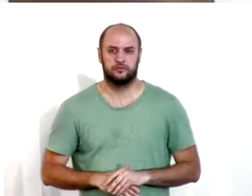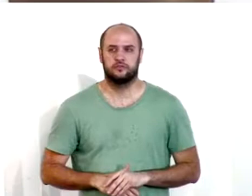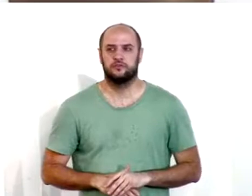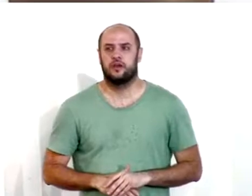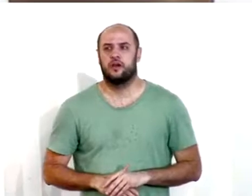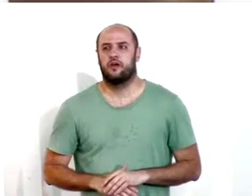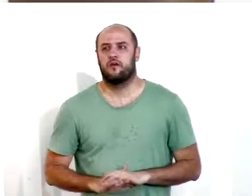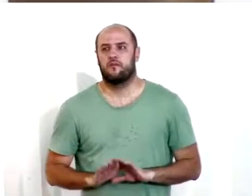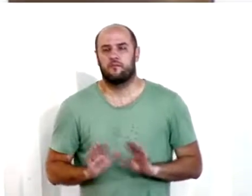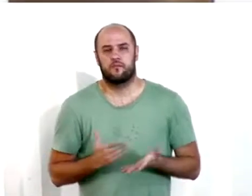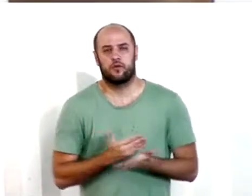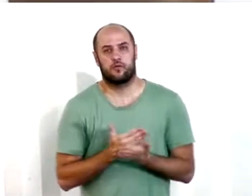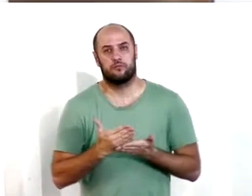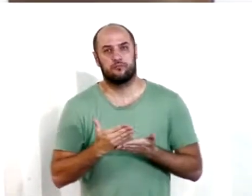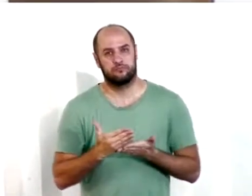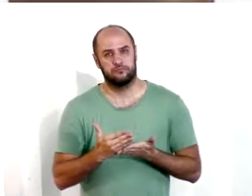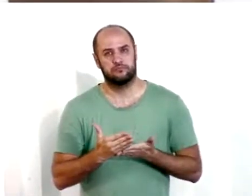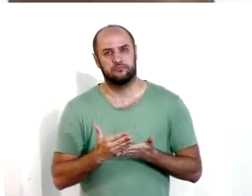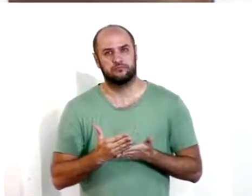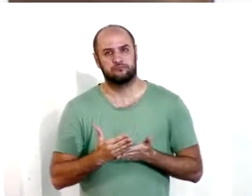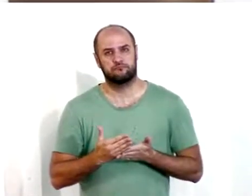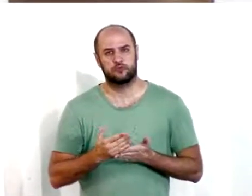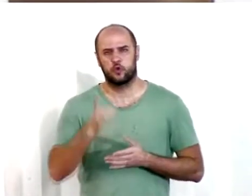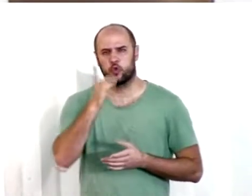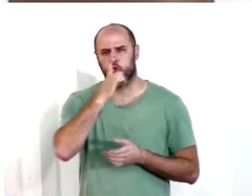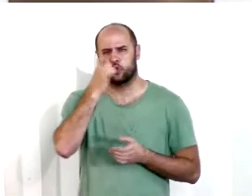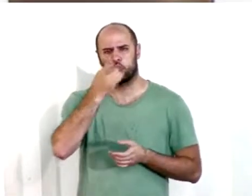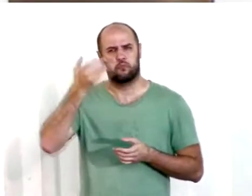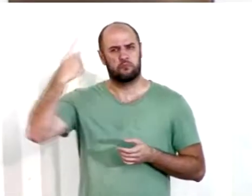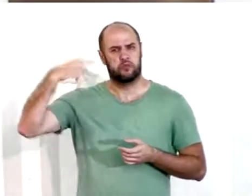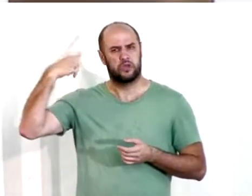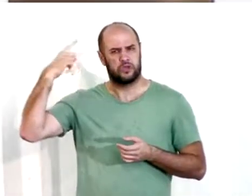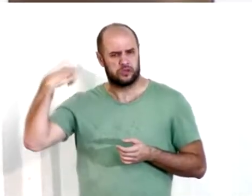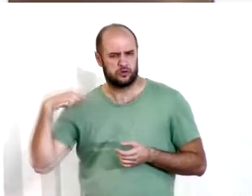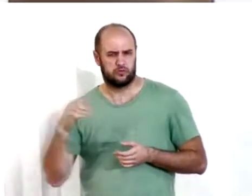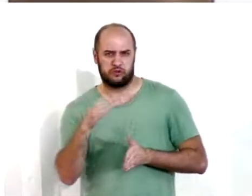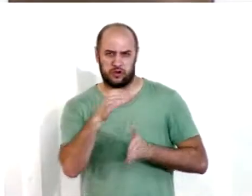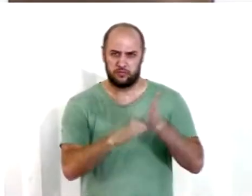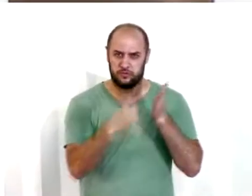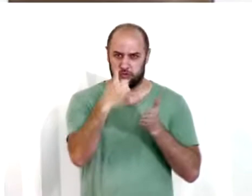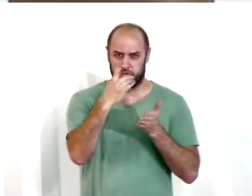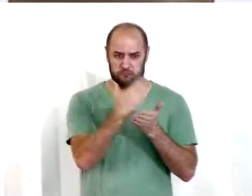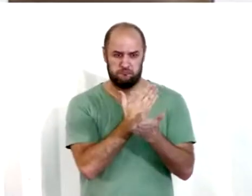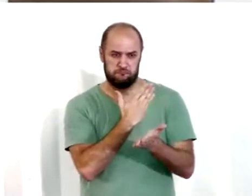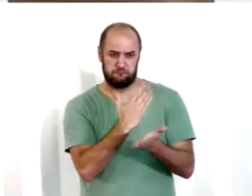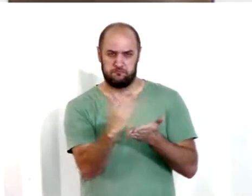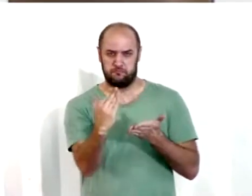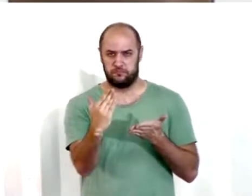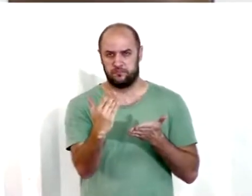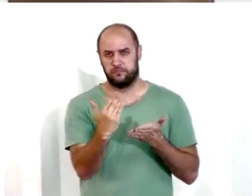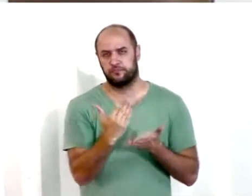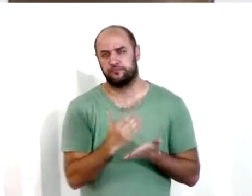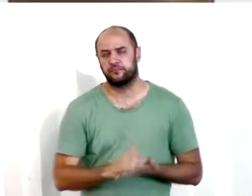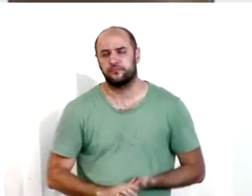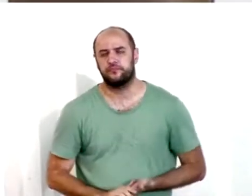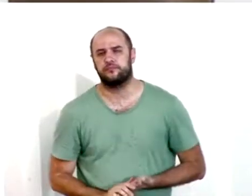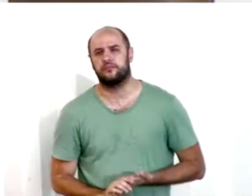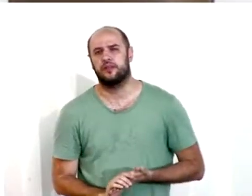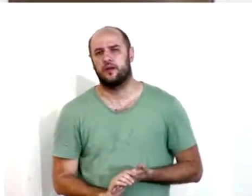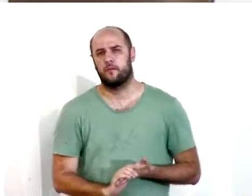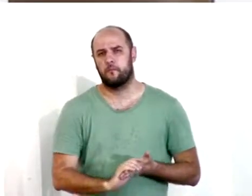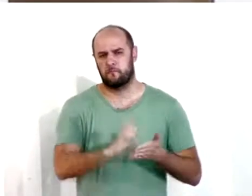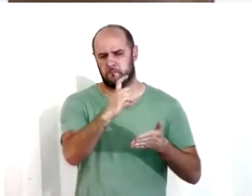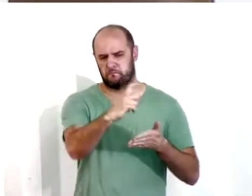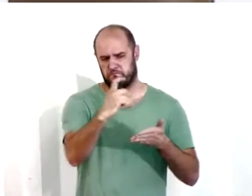Nós iniciamos, há alguns domingos atrás, o primeiro capítulo, dividindo esse capítulo em